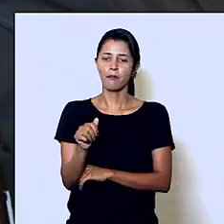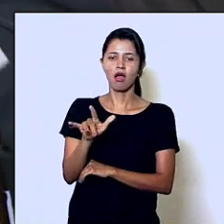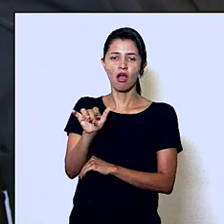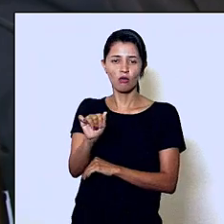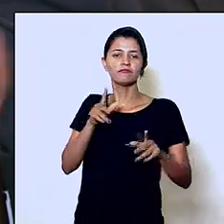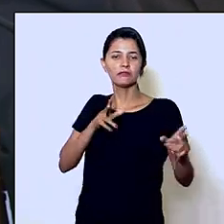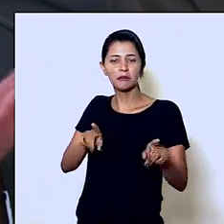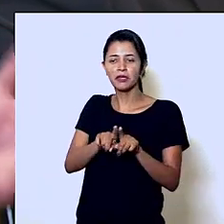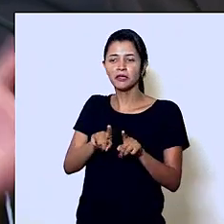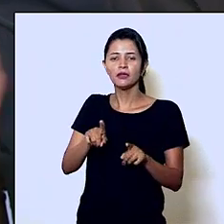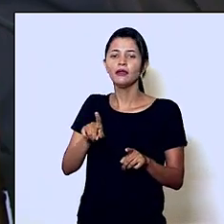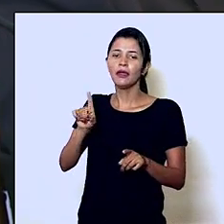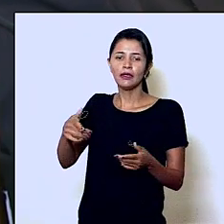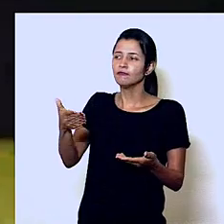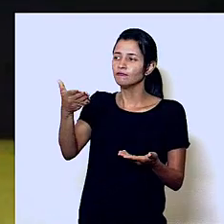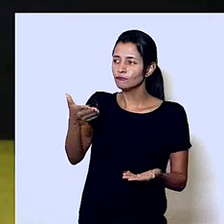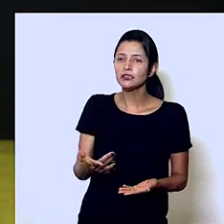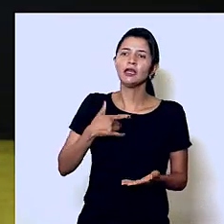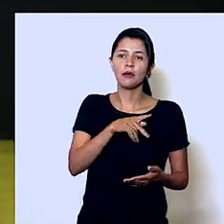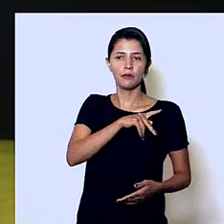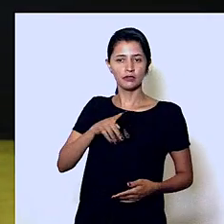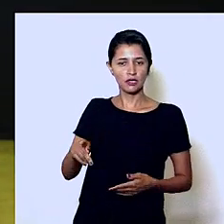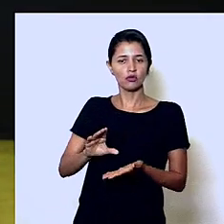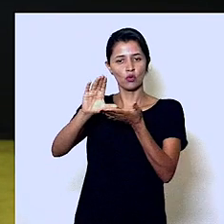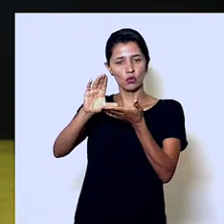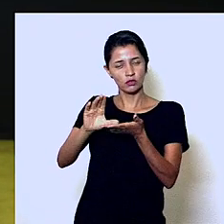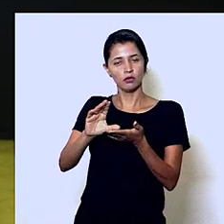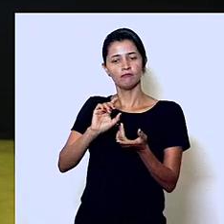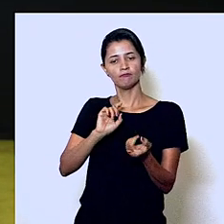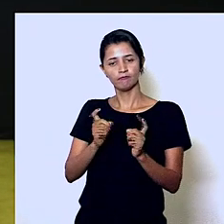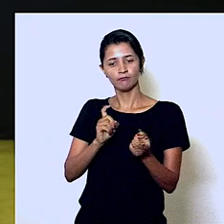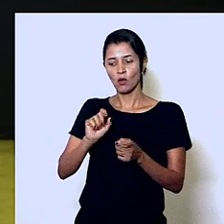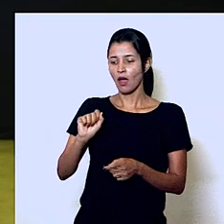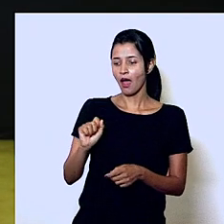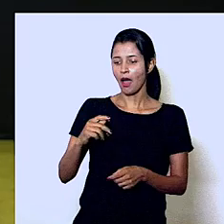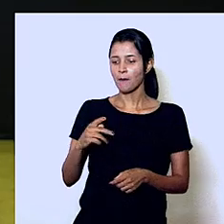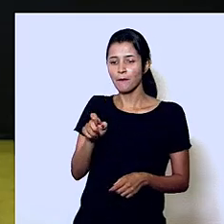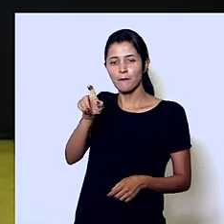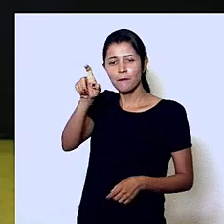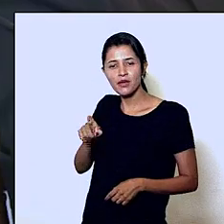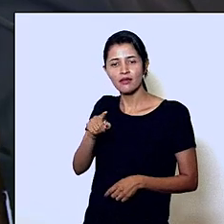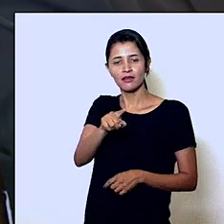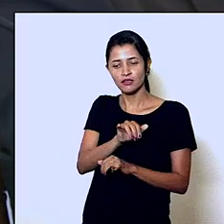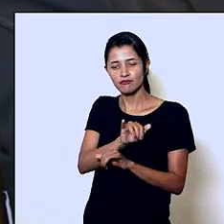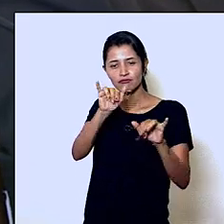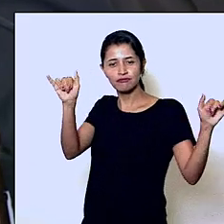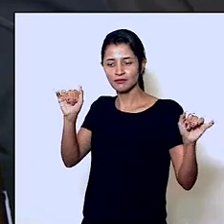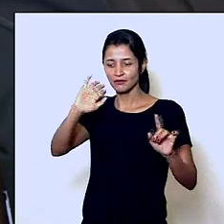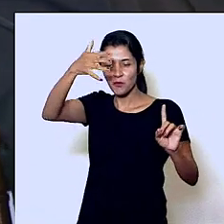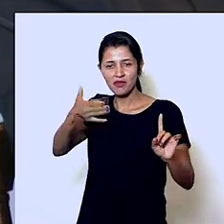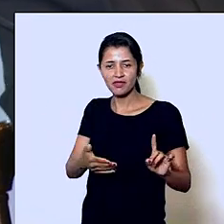senhor que é presidente do Conselho de Administração da Apex Brasil, essa homenagem que o senhor anunciou, ou seja, que essa escola, né, de